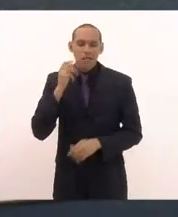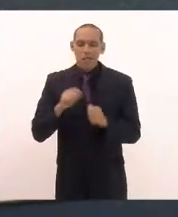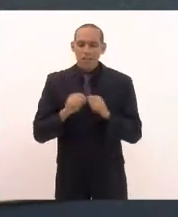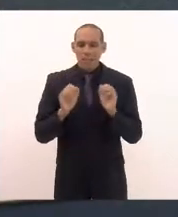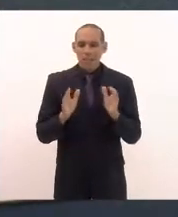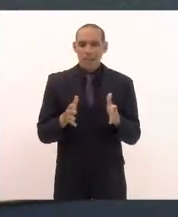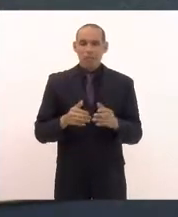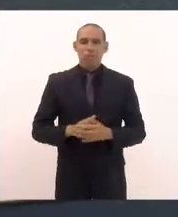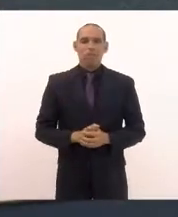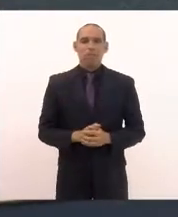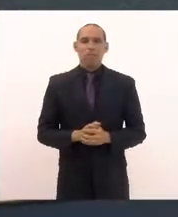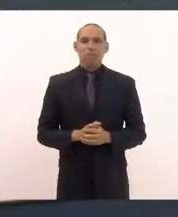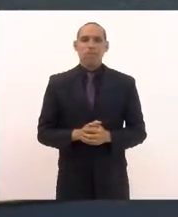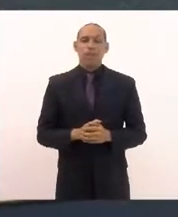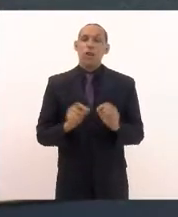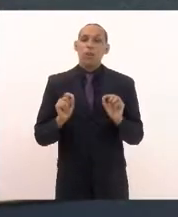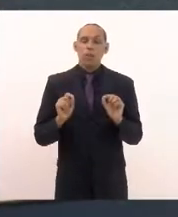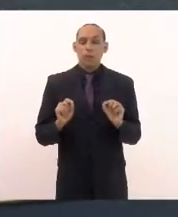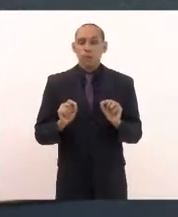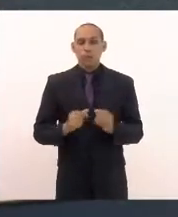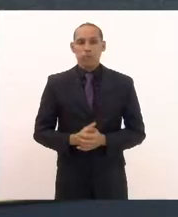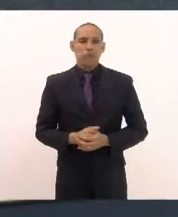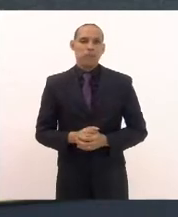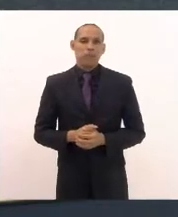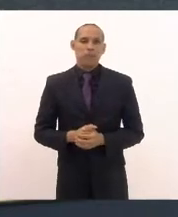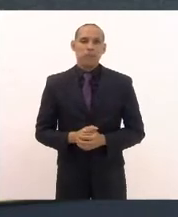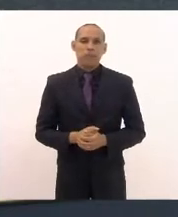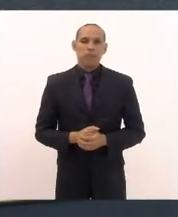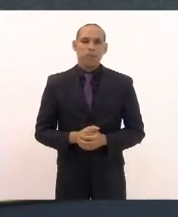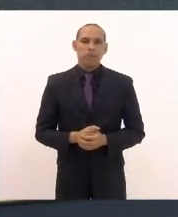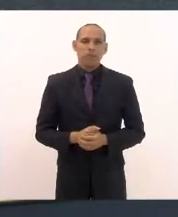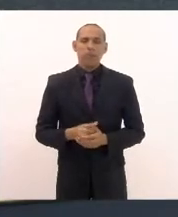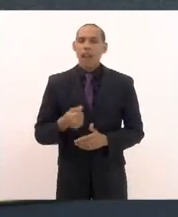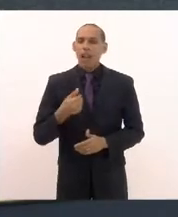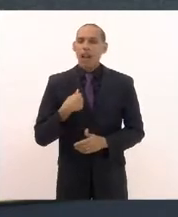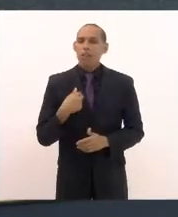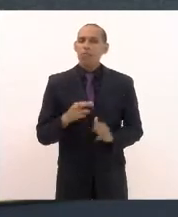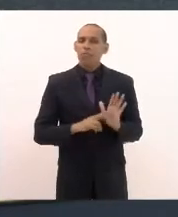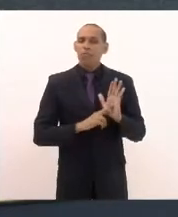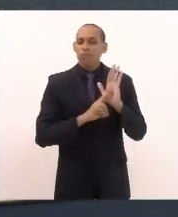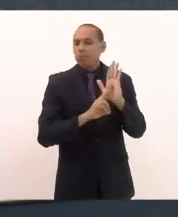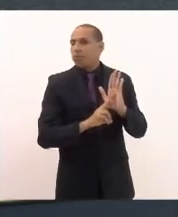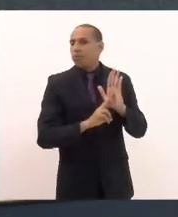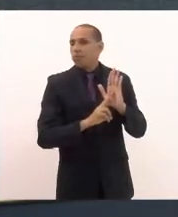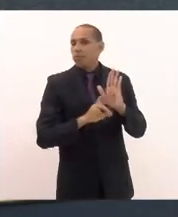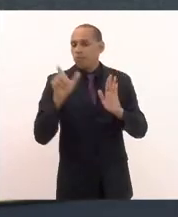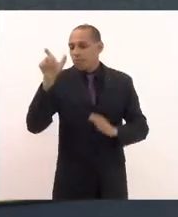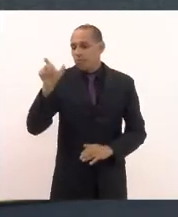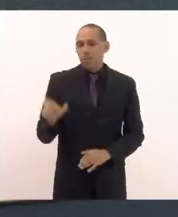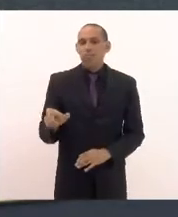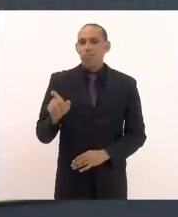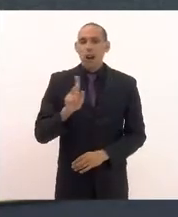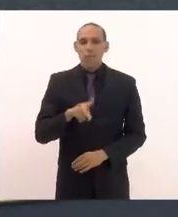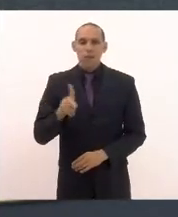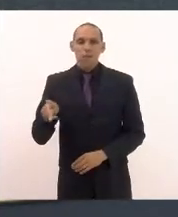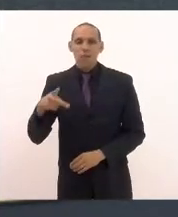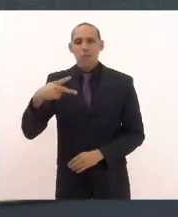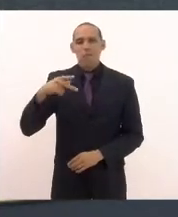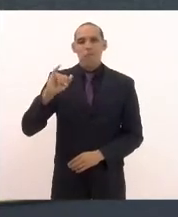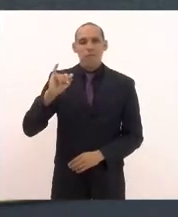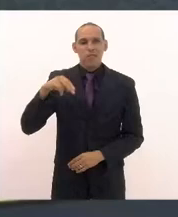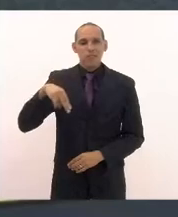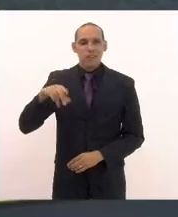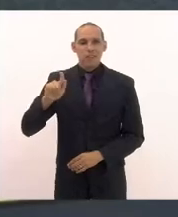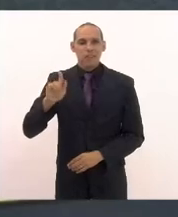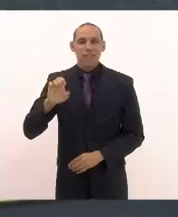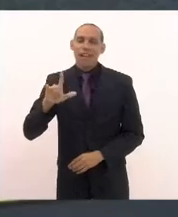fez, deixar aqui a minha referência ao professor Pingueg Rosa,